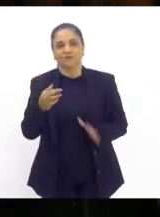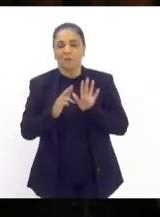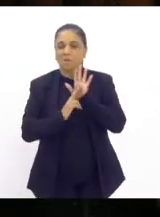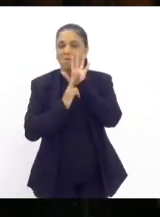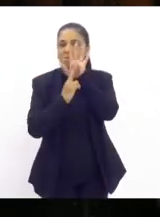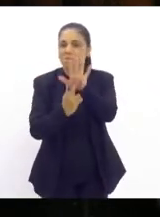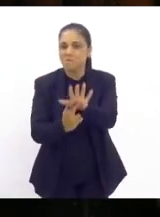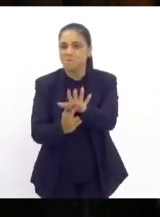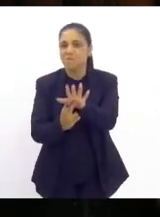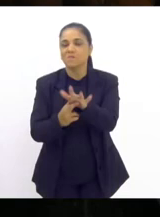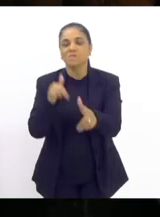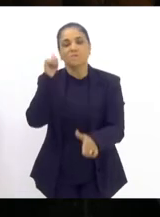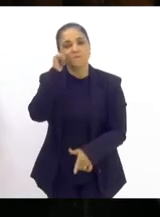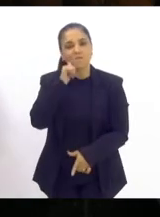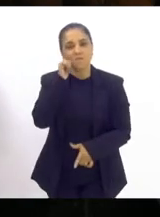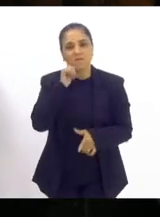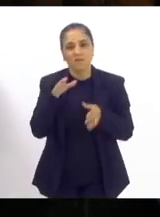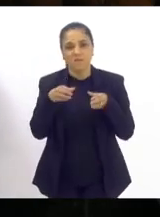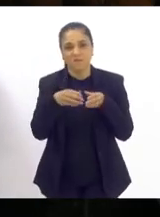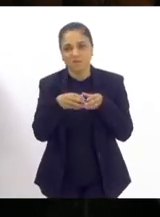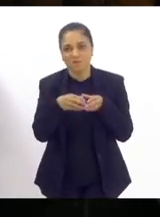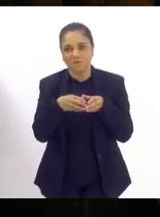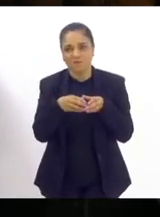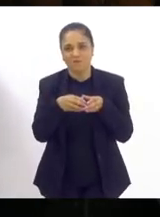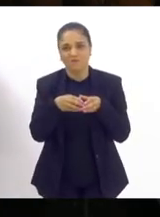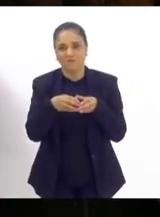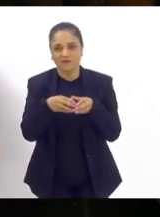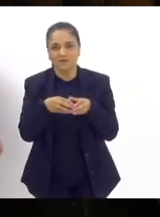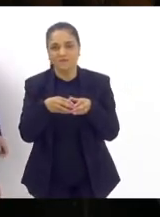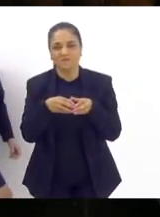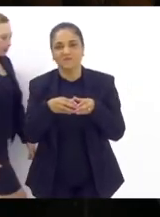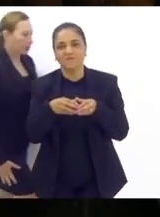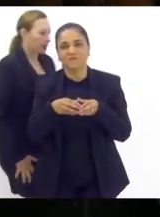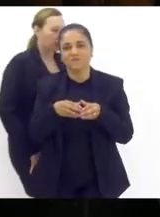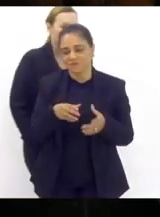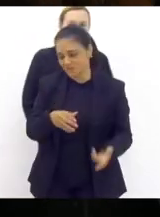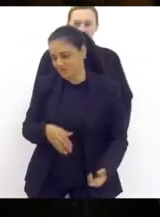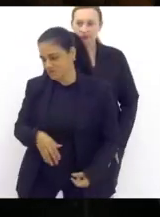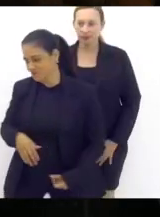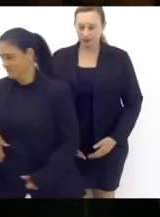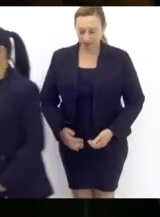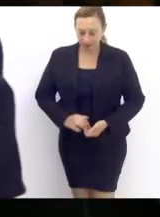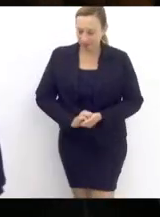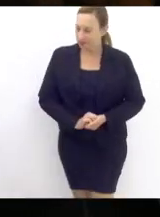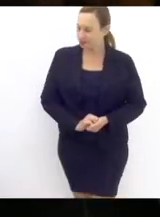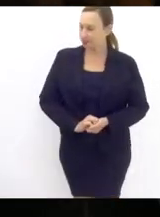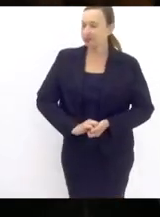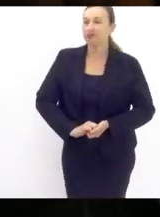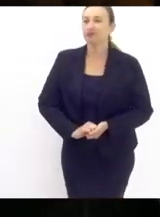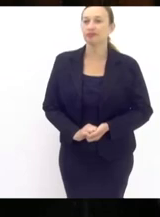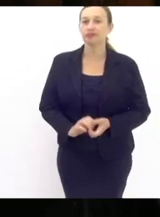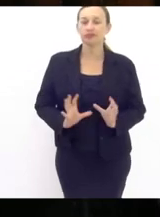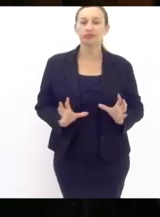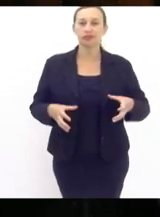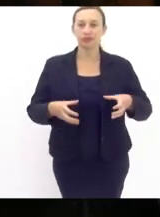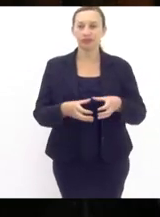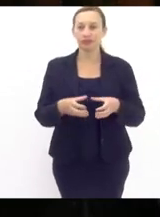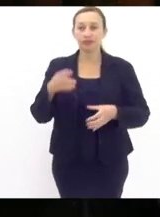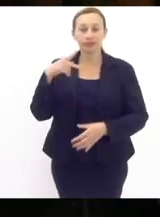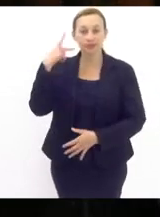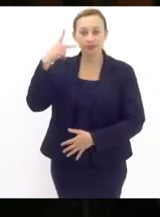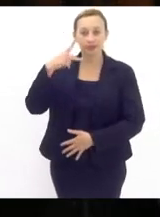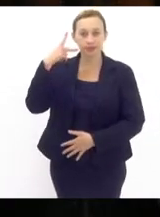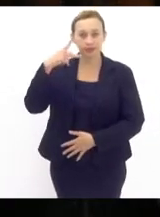representavam as mulheres na recepção da comitiva de parlamentares